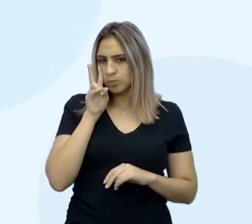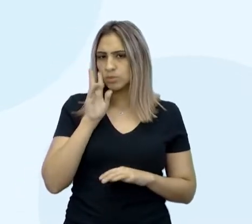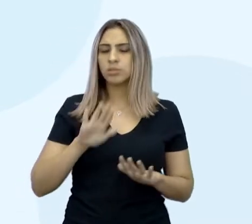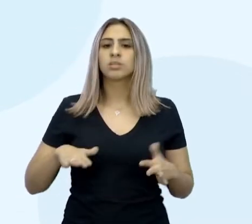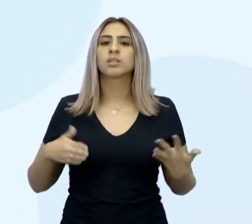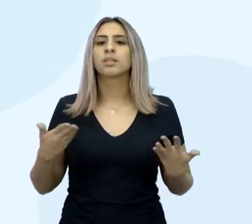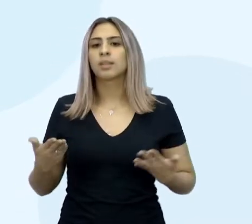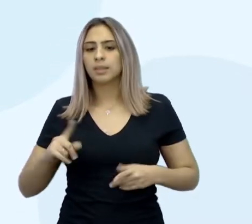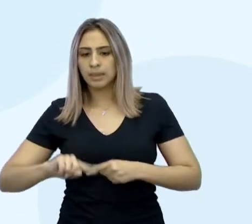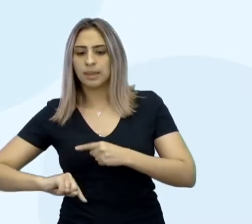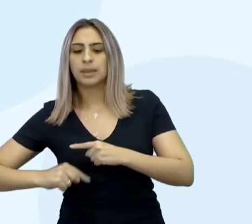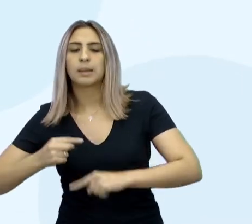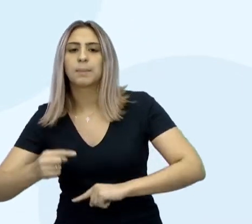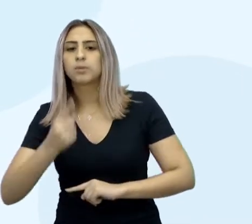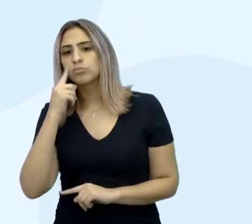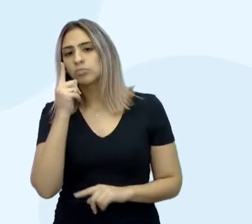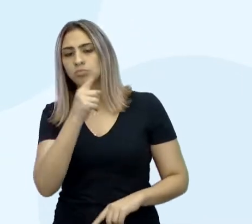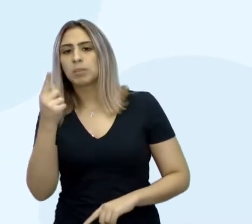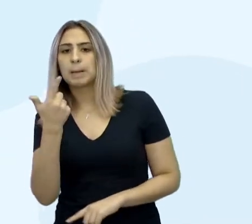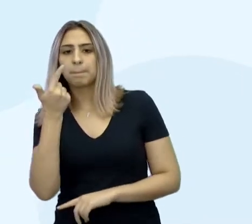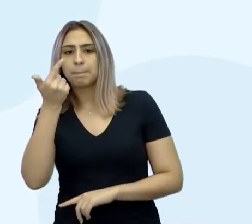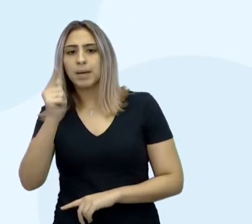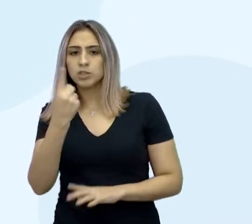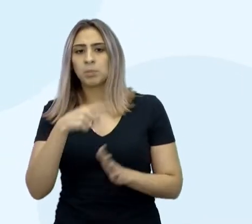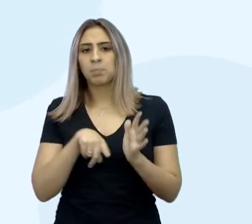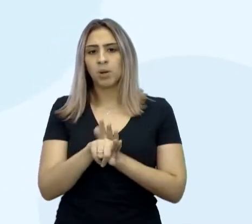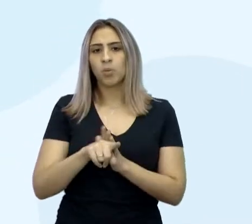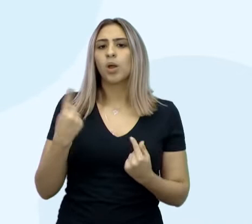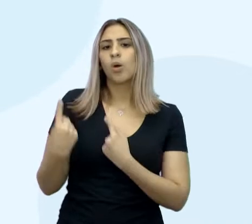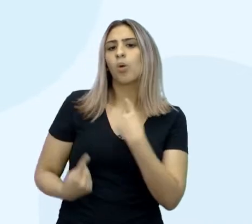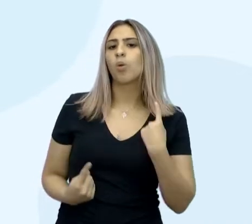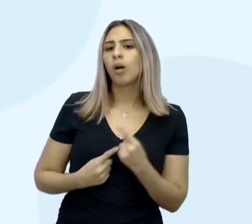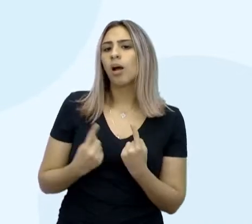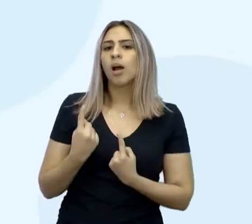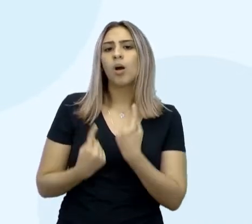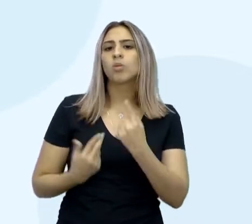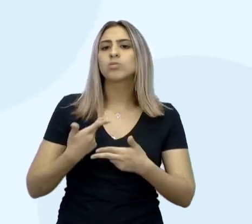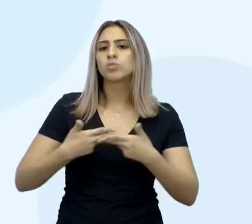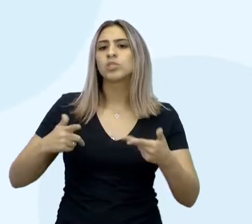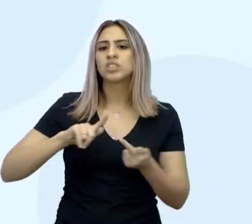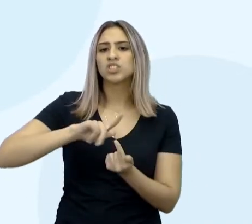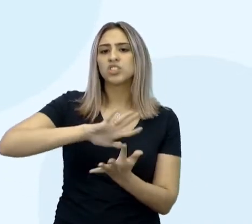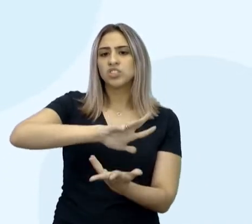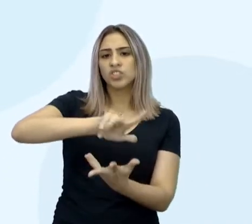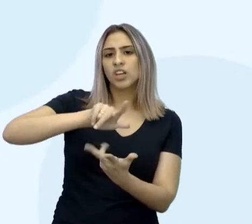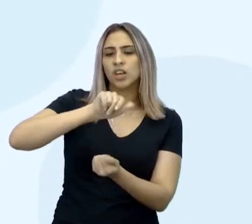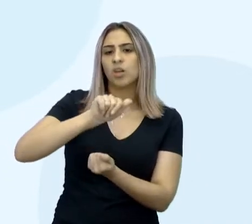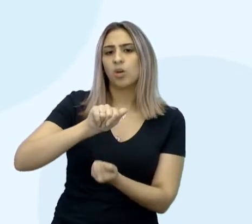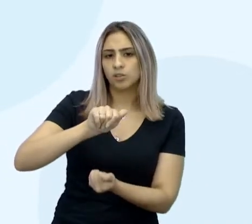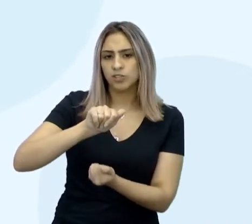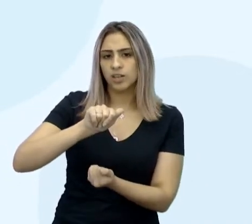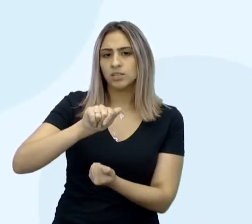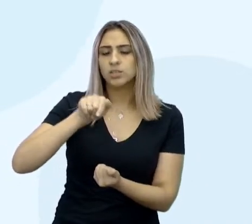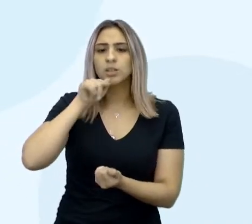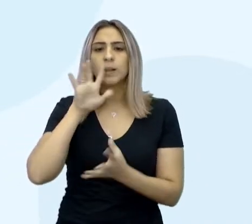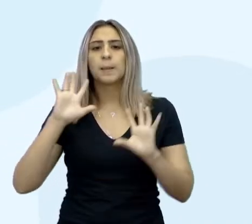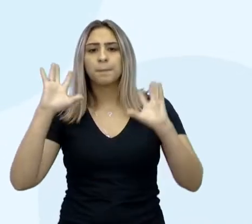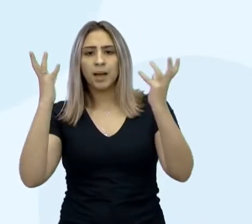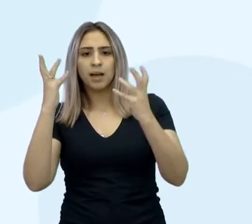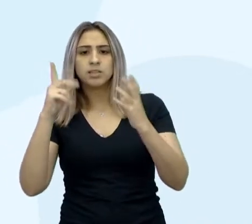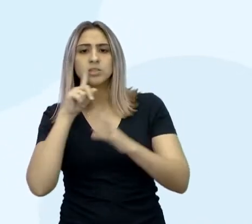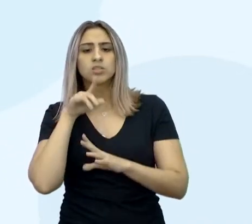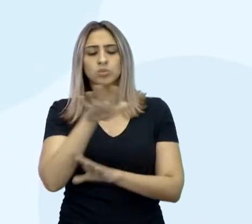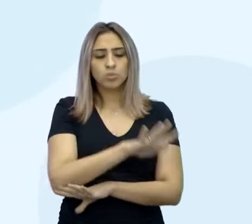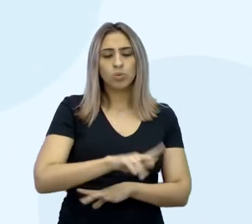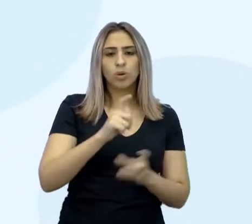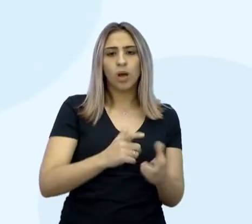depois disso, vamos para mais uma perguntinha. Quais são as condições geológicas e climáticas